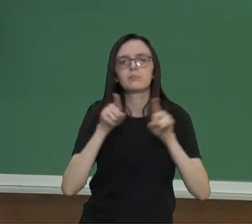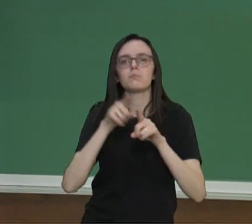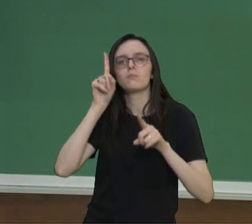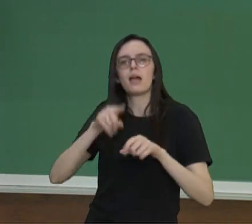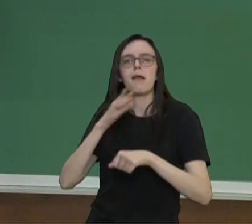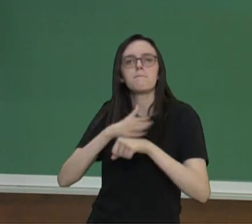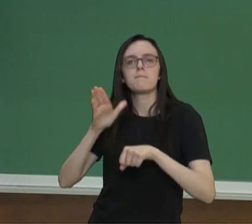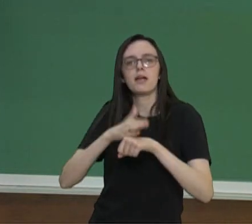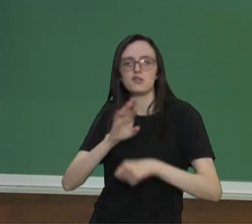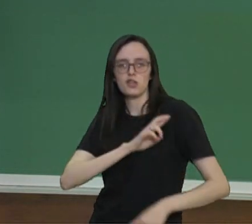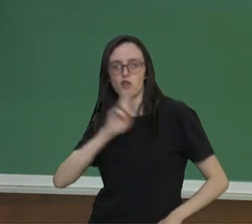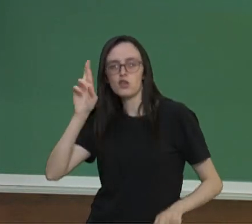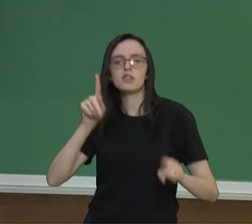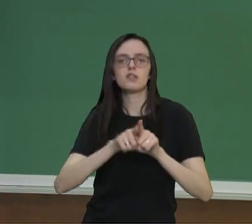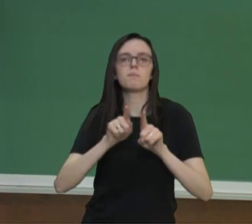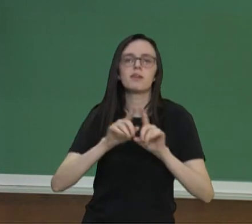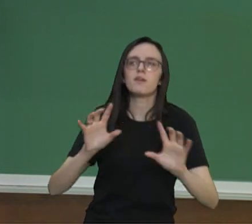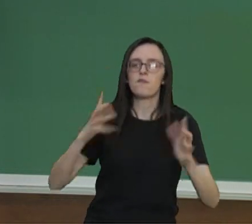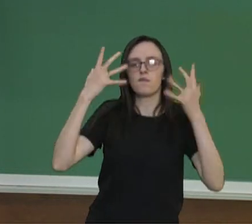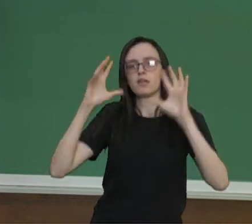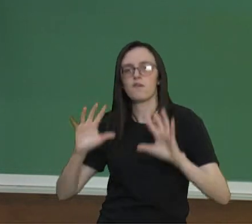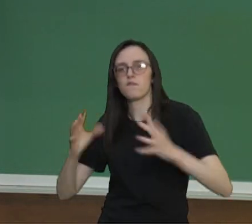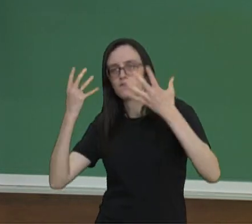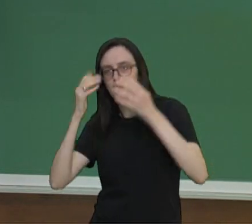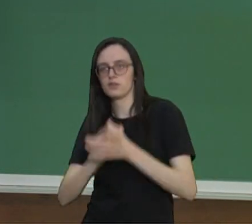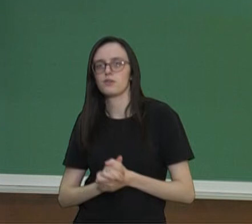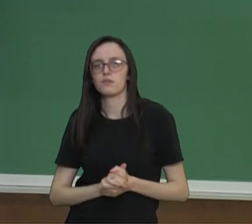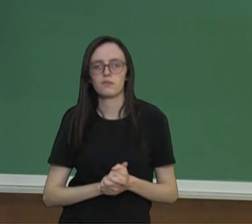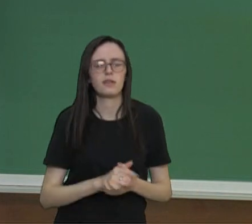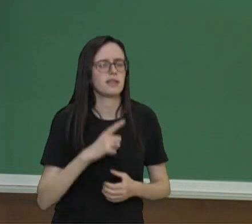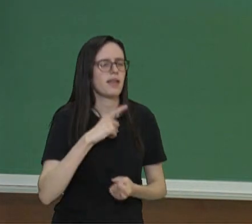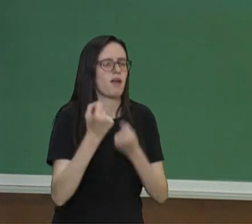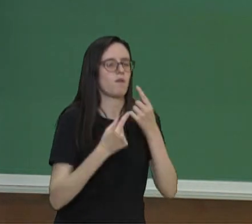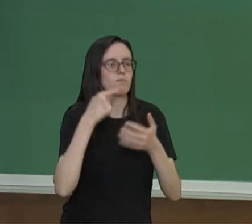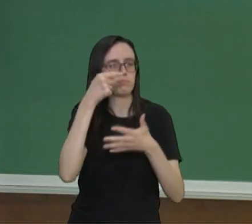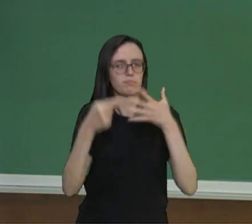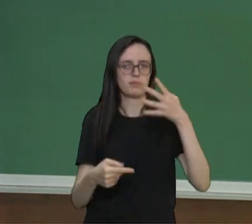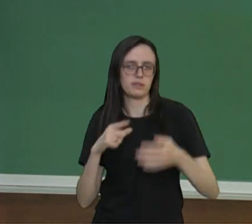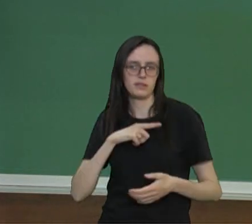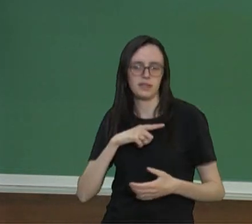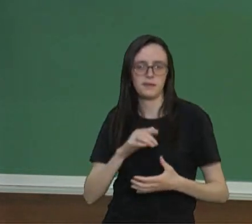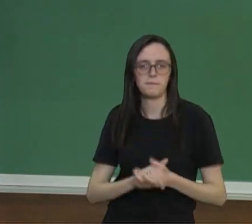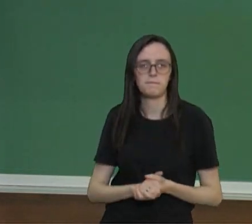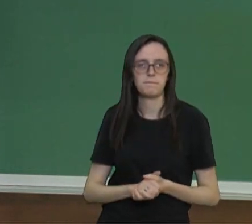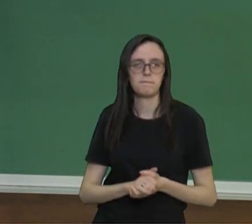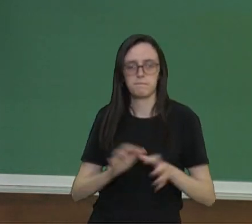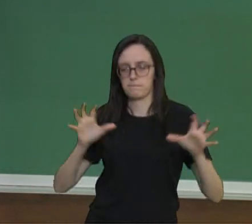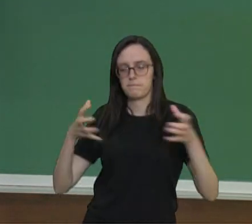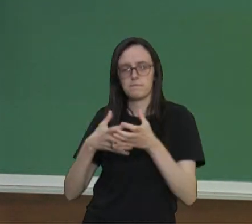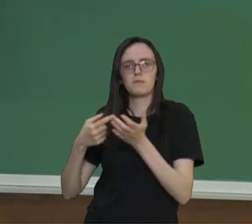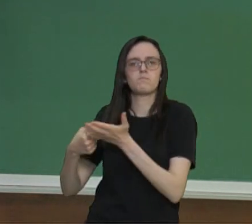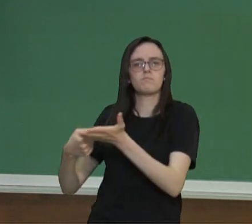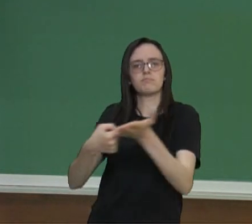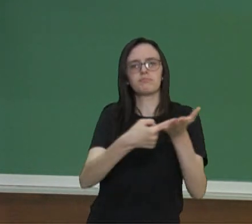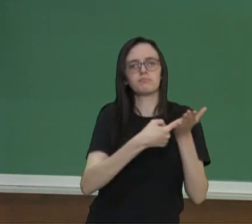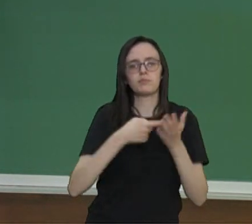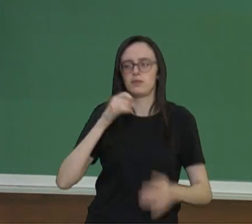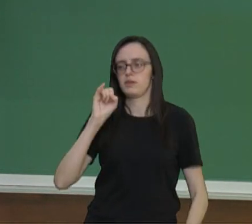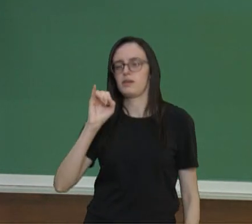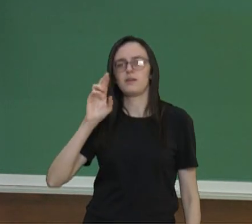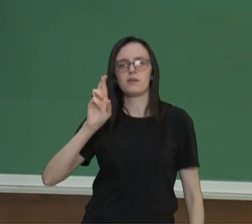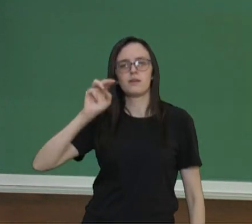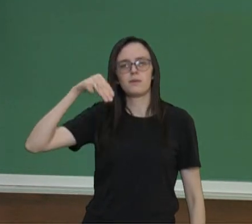práticas religiosas e os festejos típicos. Então, tem alguns itens aqui. Formação de irmandades,